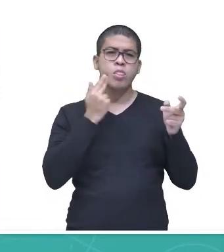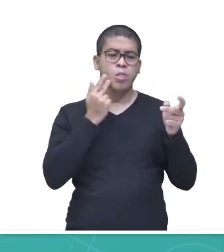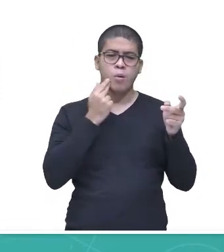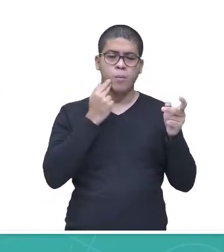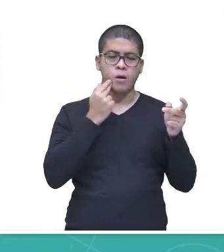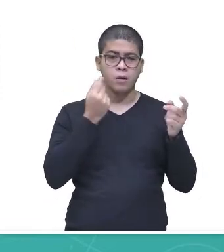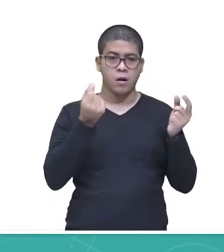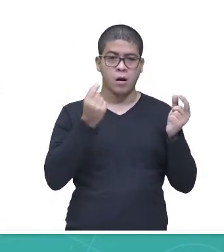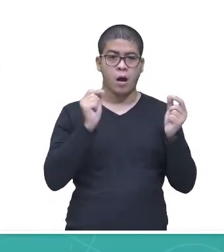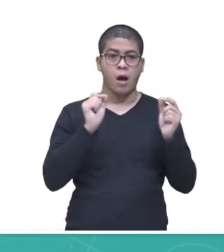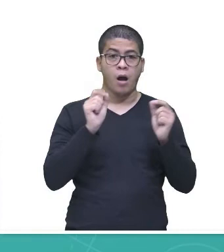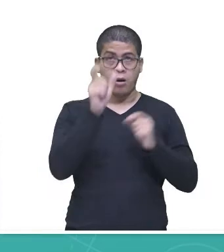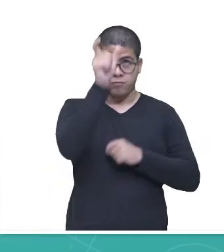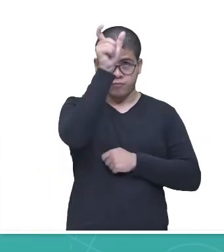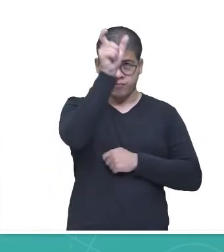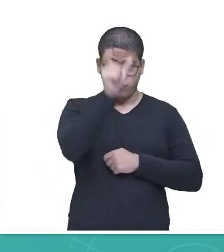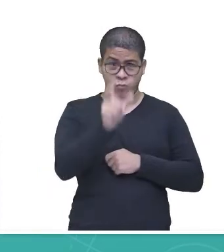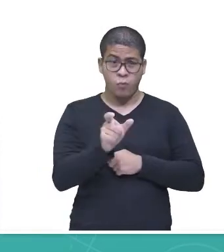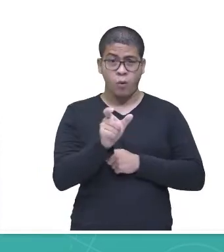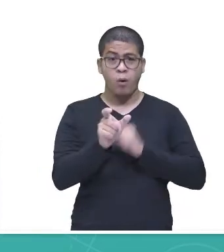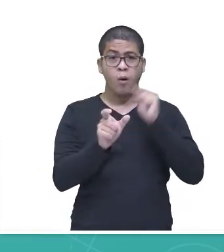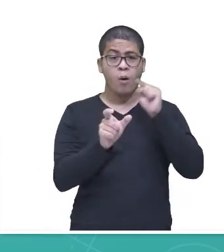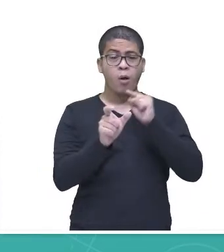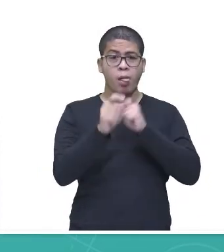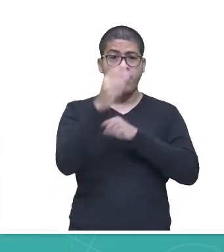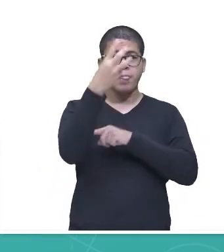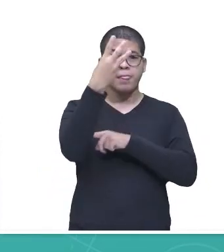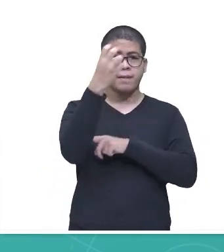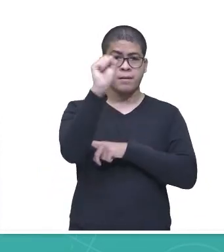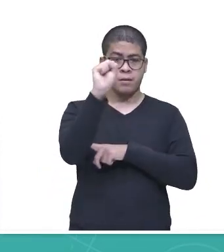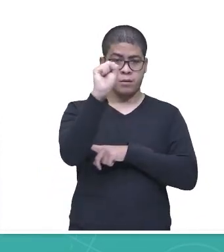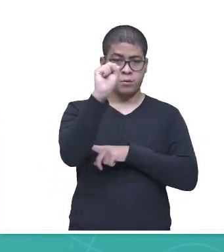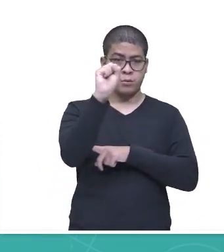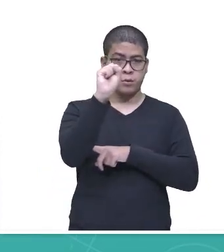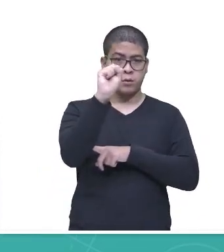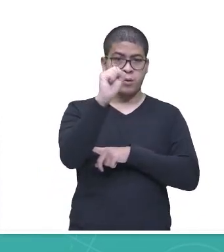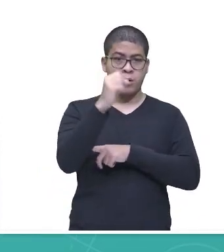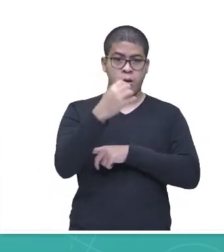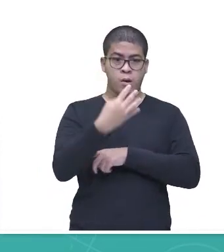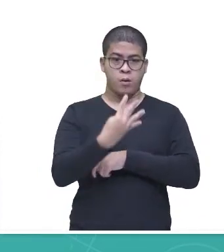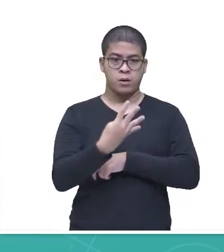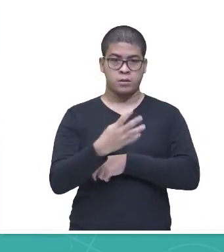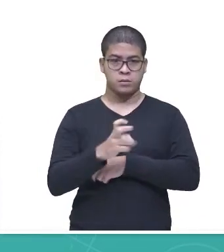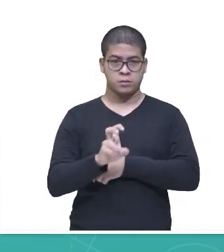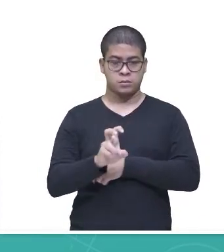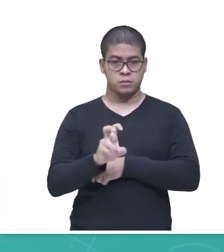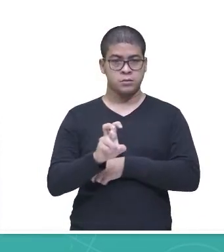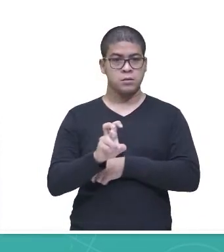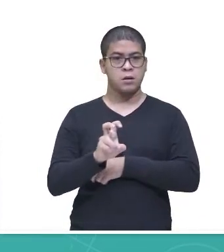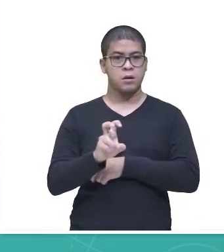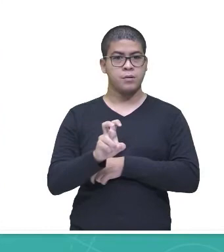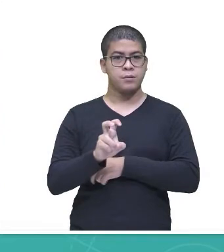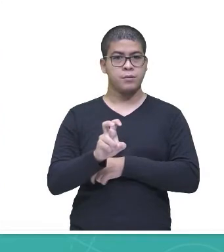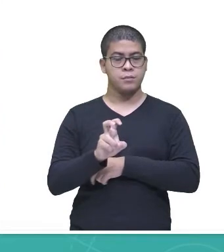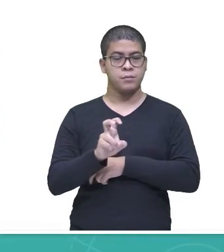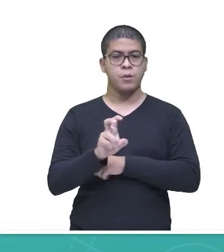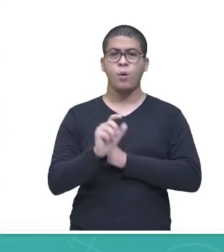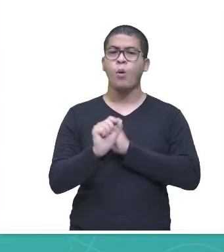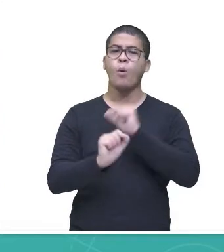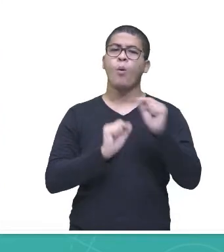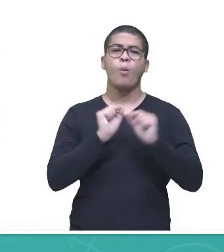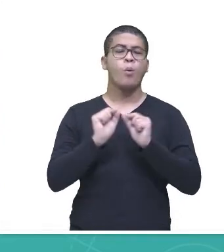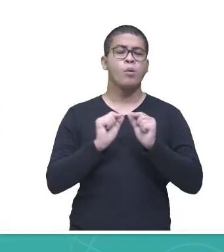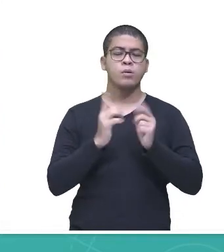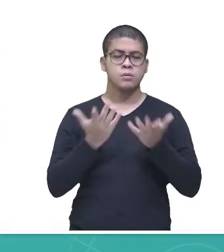dos minutos, a gente tem 38 minutos no minuendo e 45 minutos no